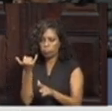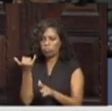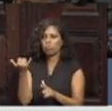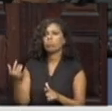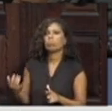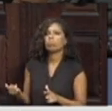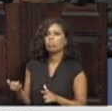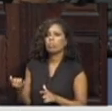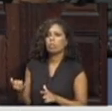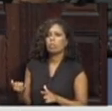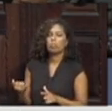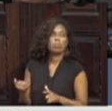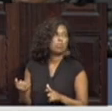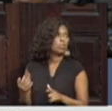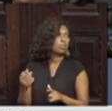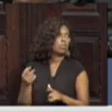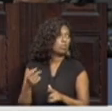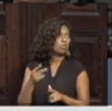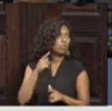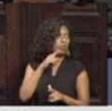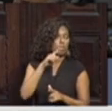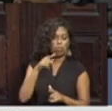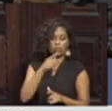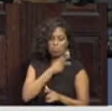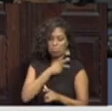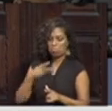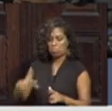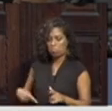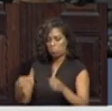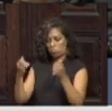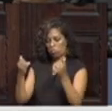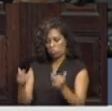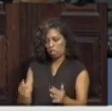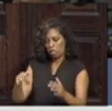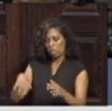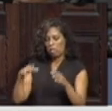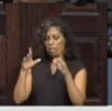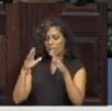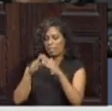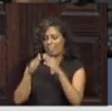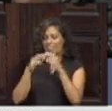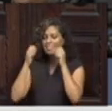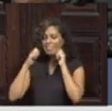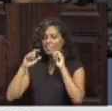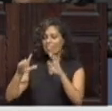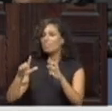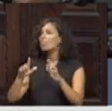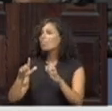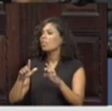cá os nomes. Nós vamos votar, vamos aprová-los ou não. Mas não cabe à Assembleia